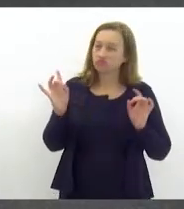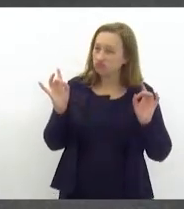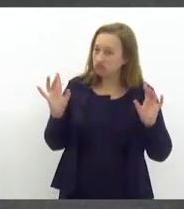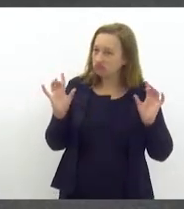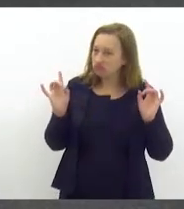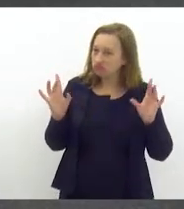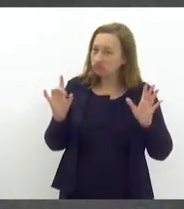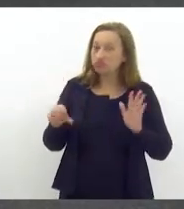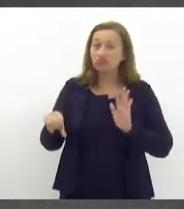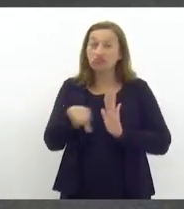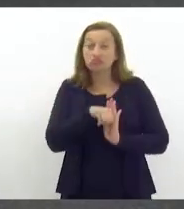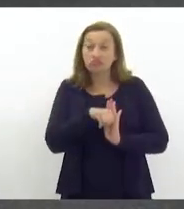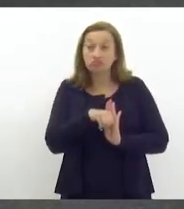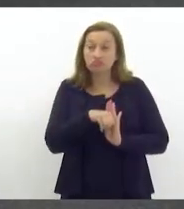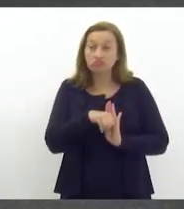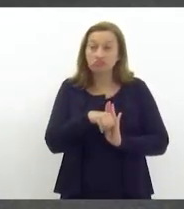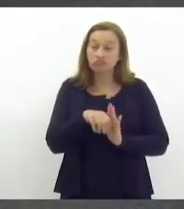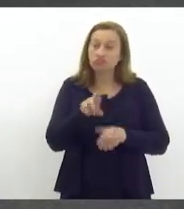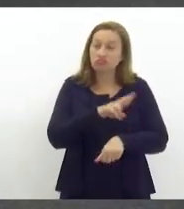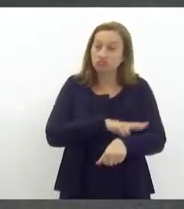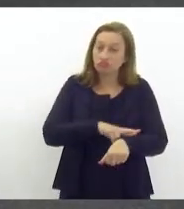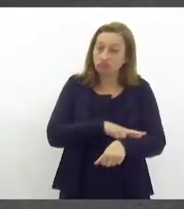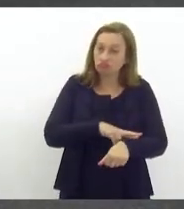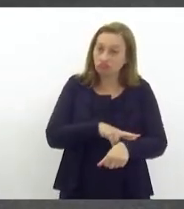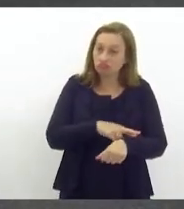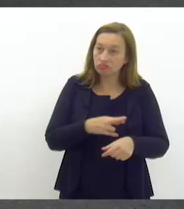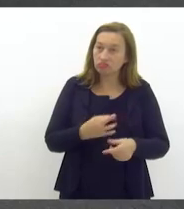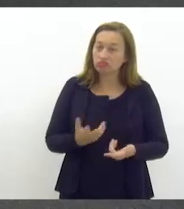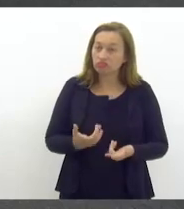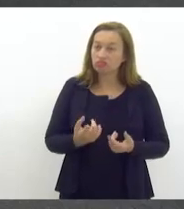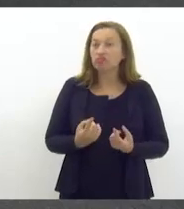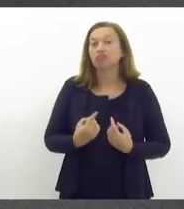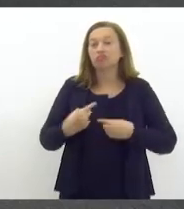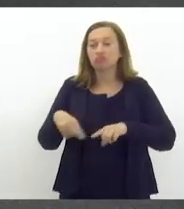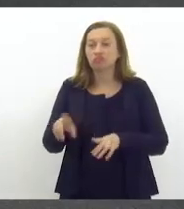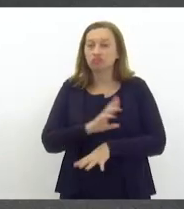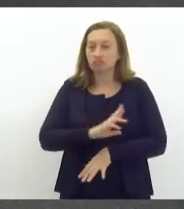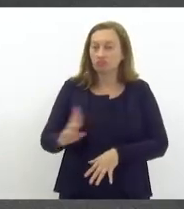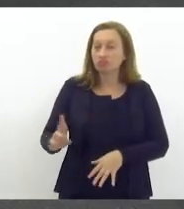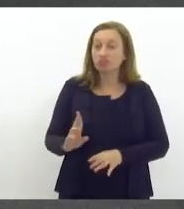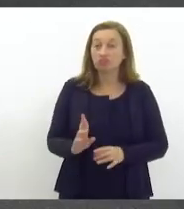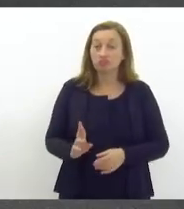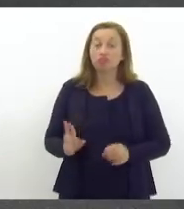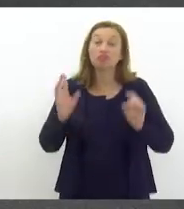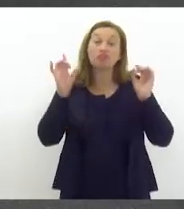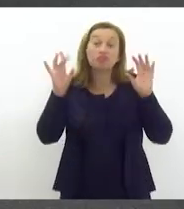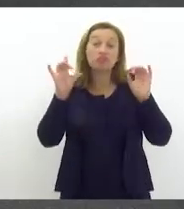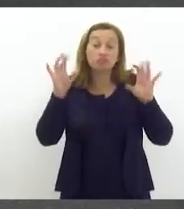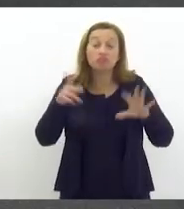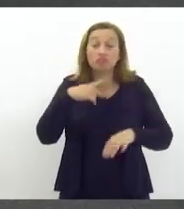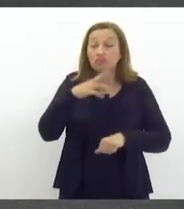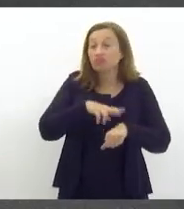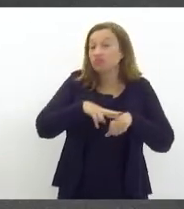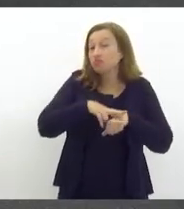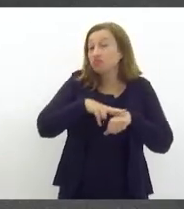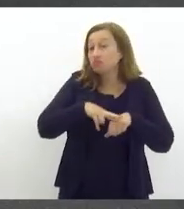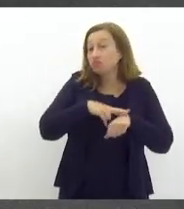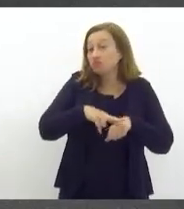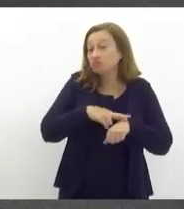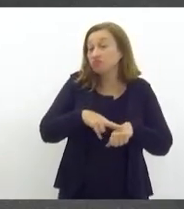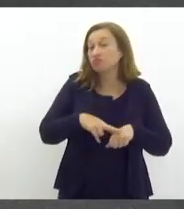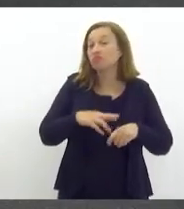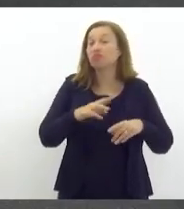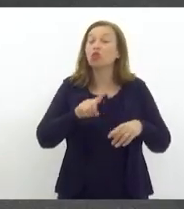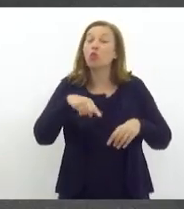especializada para crimes raciais e de delitos de intolerância, em especial quando a gente fala de Belford Roxo e também